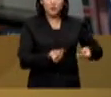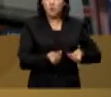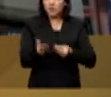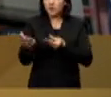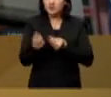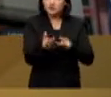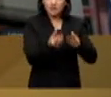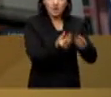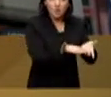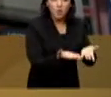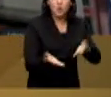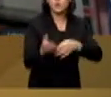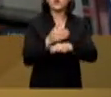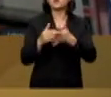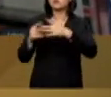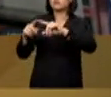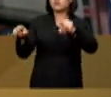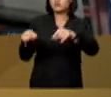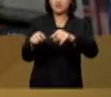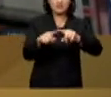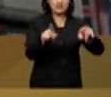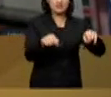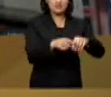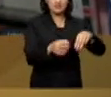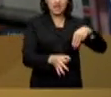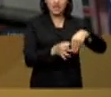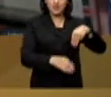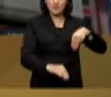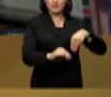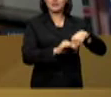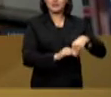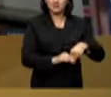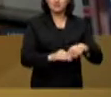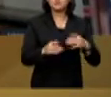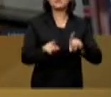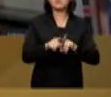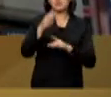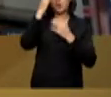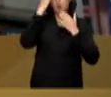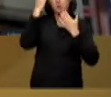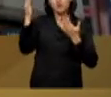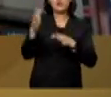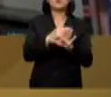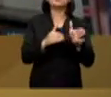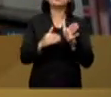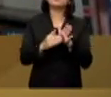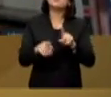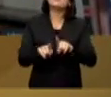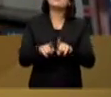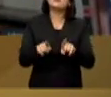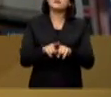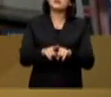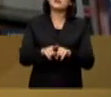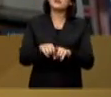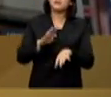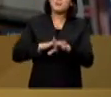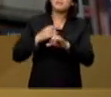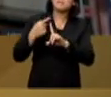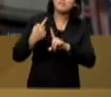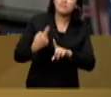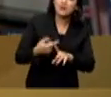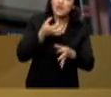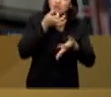agradecer aos gabinetes todos que enviaram contribuições para que tentássemos,